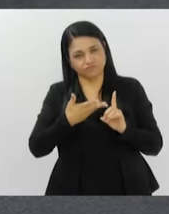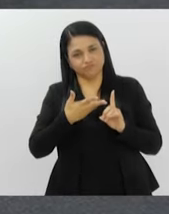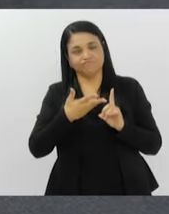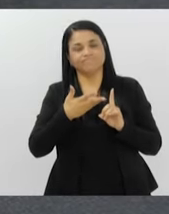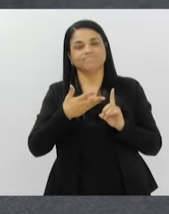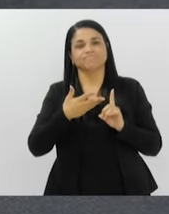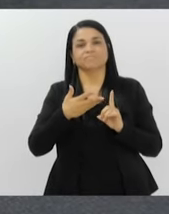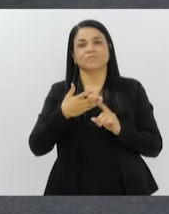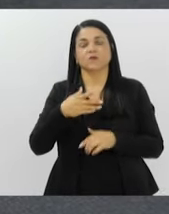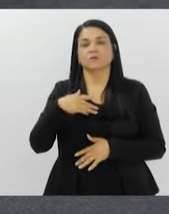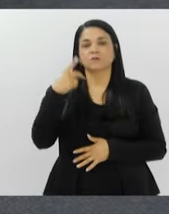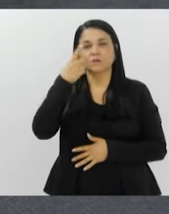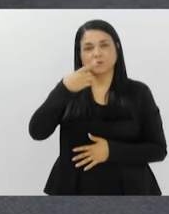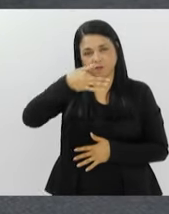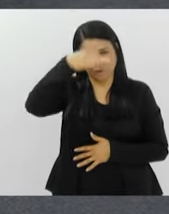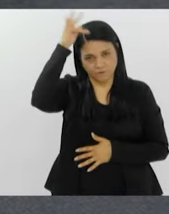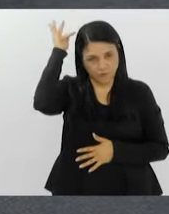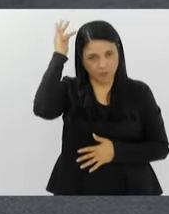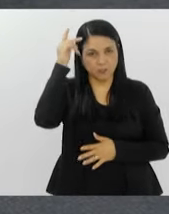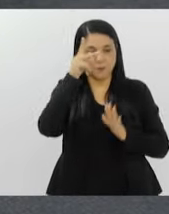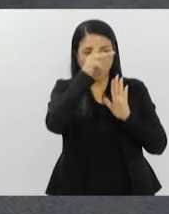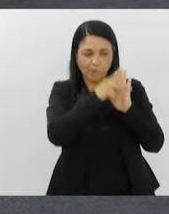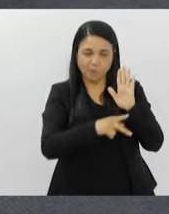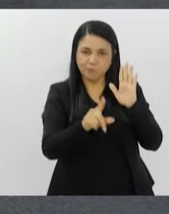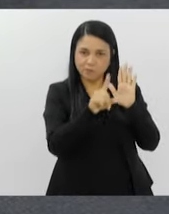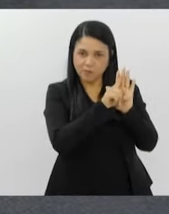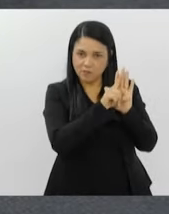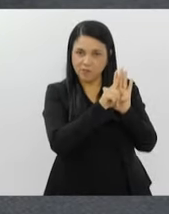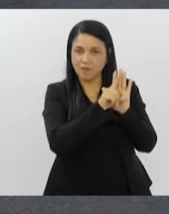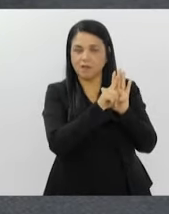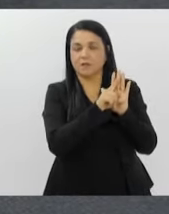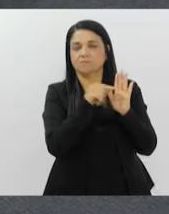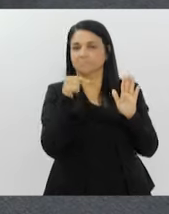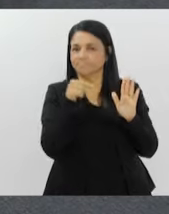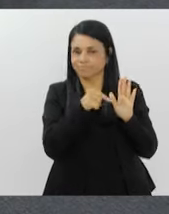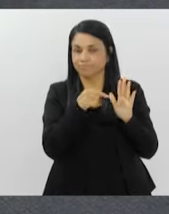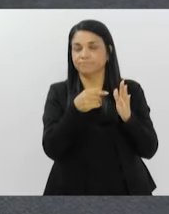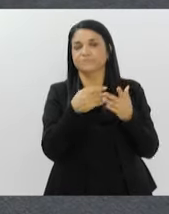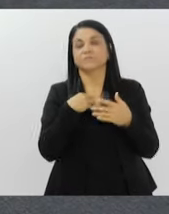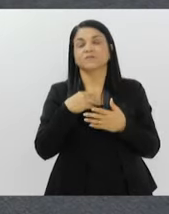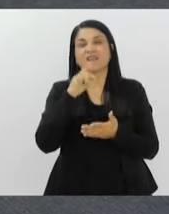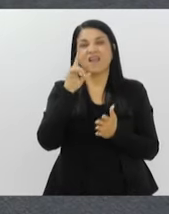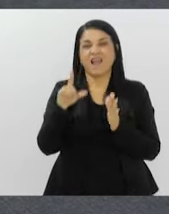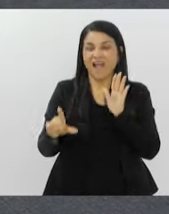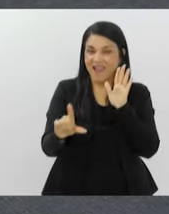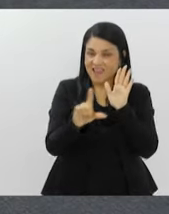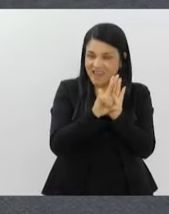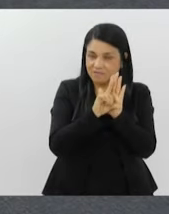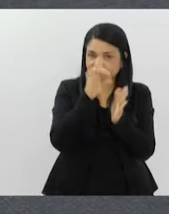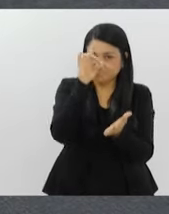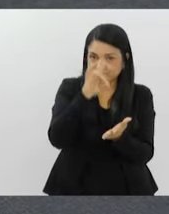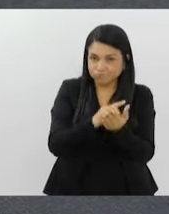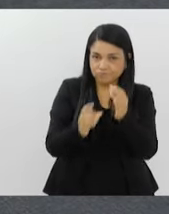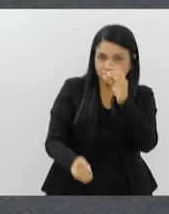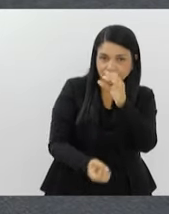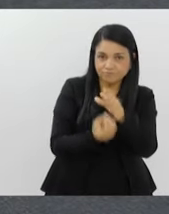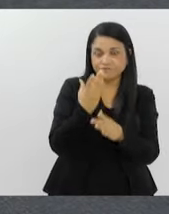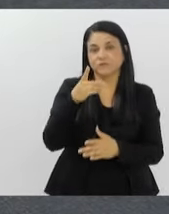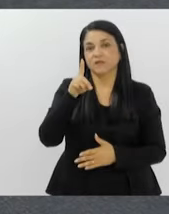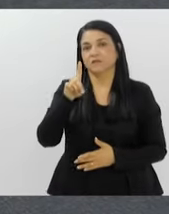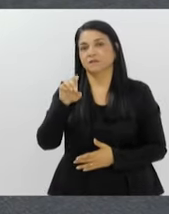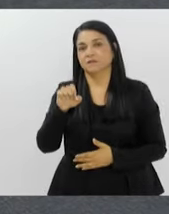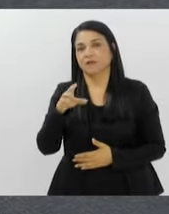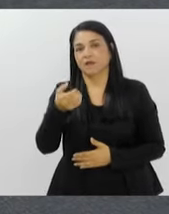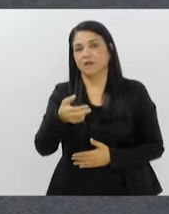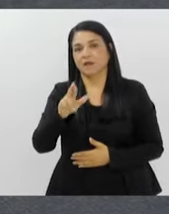esse projeto eh o a lei original que criou a decradi do deputado